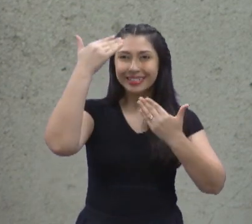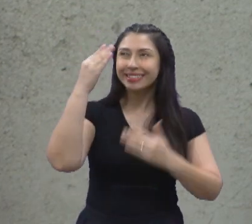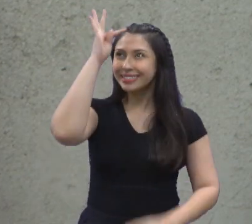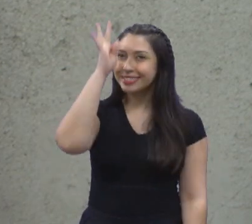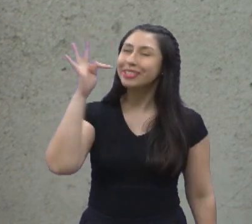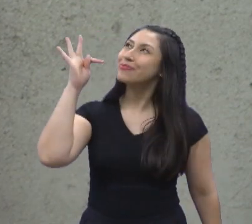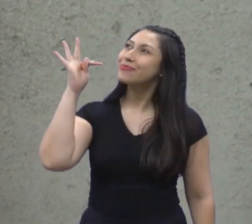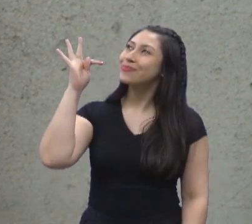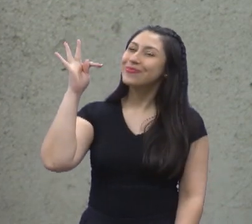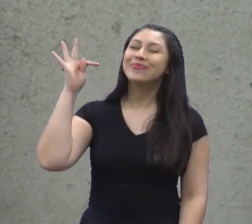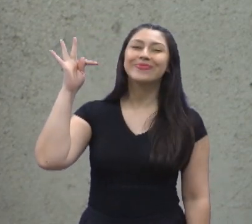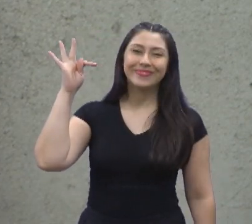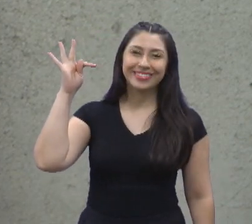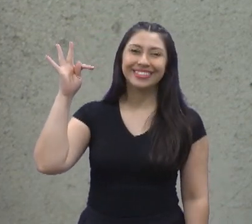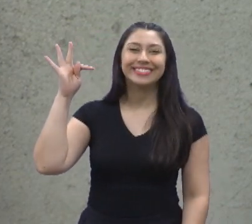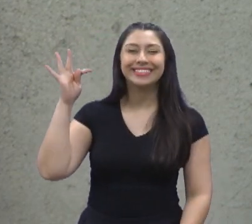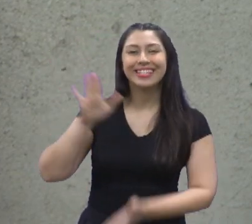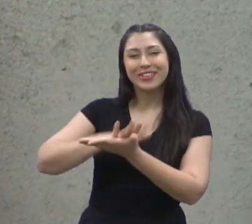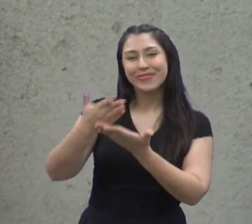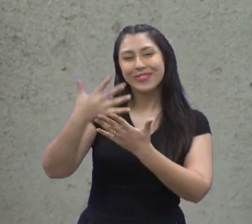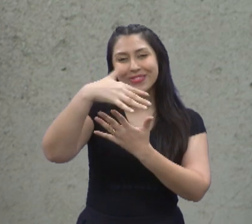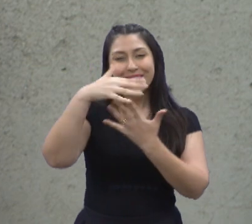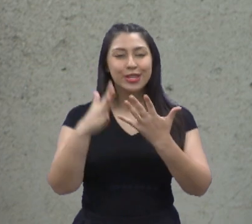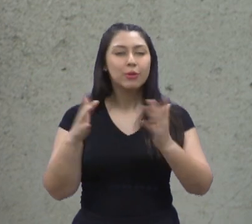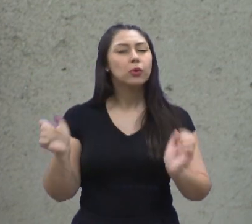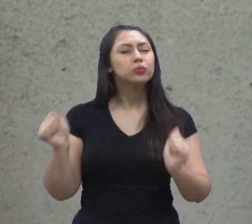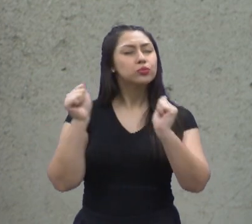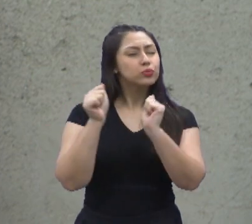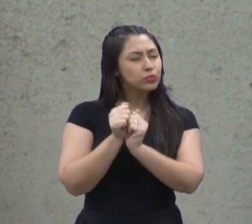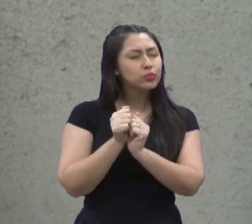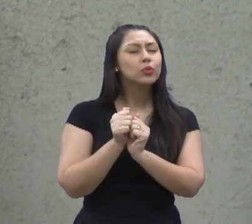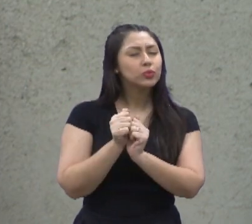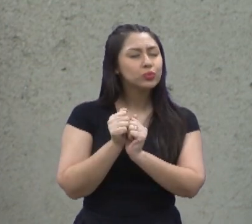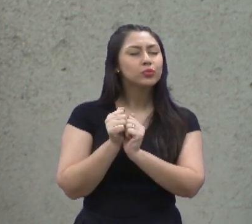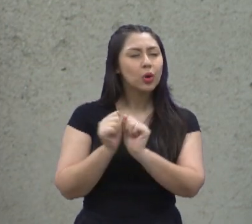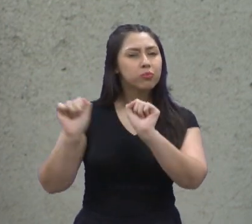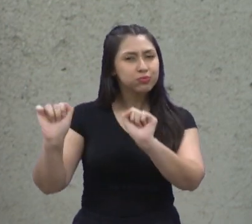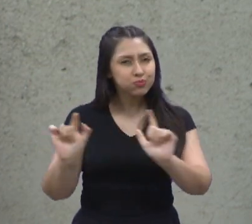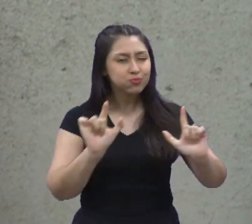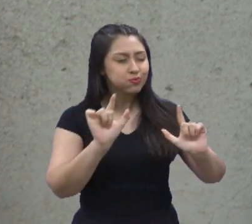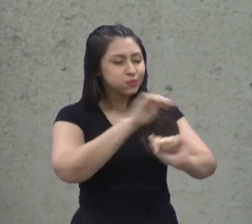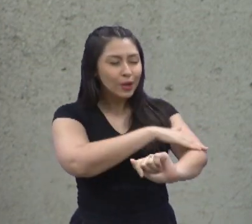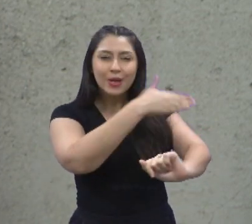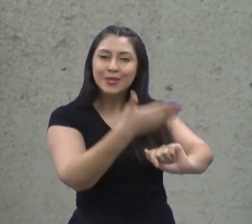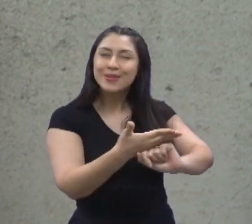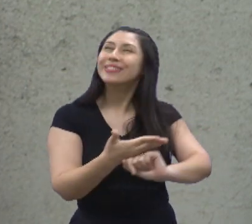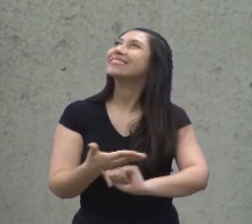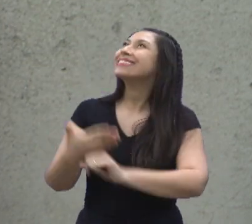Tamires Caetano, nossa intérprete de Libras, que vai estar com a gente ao longo de todo o programa.